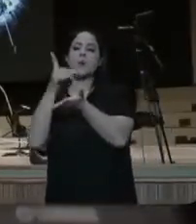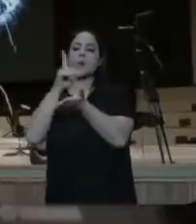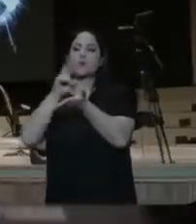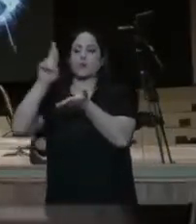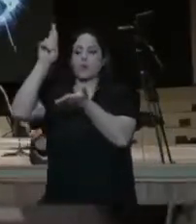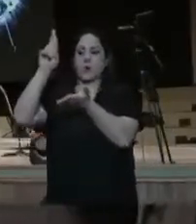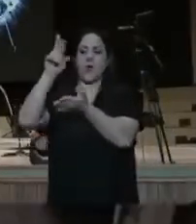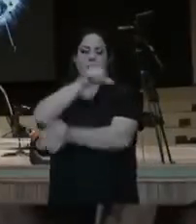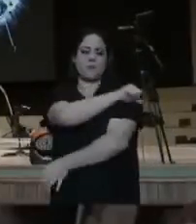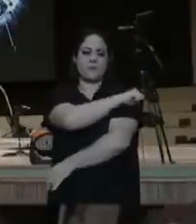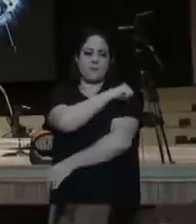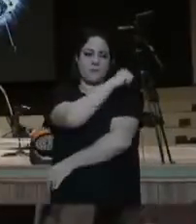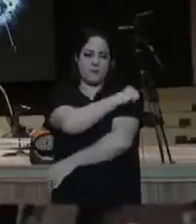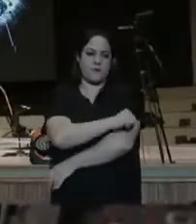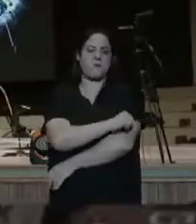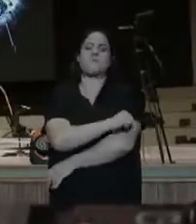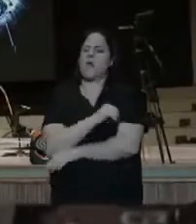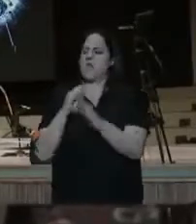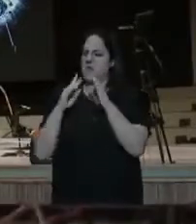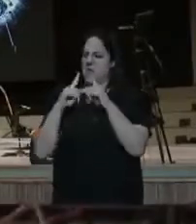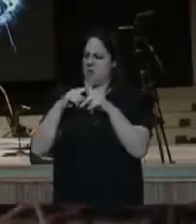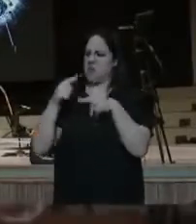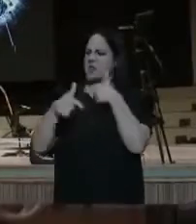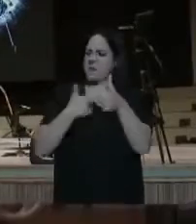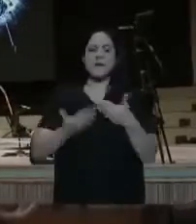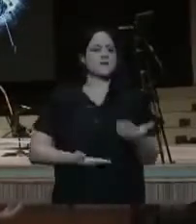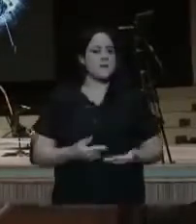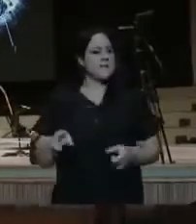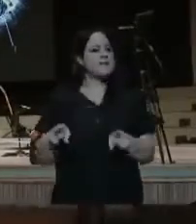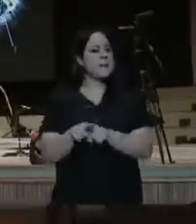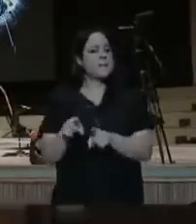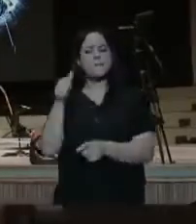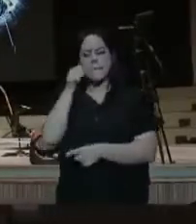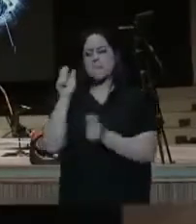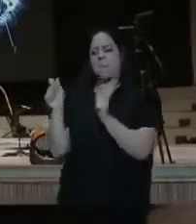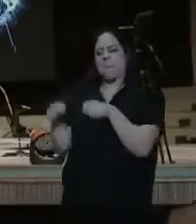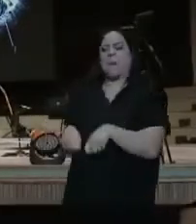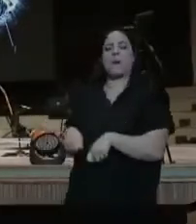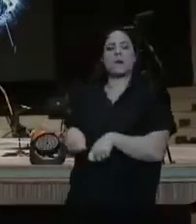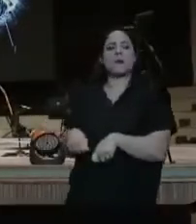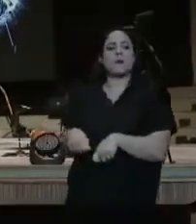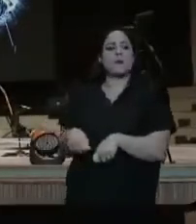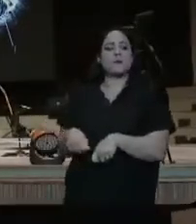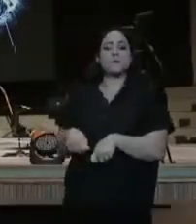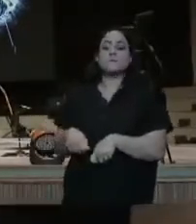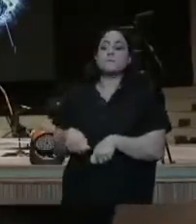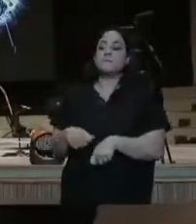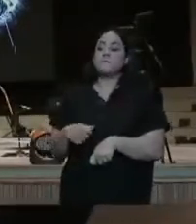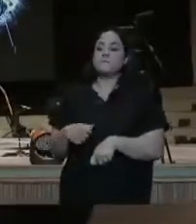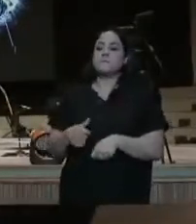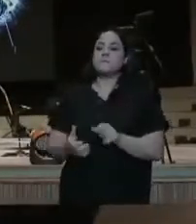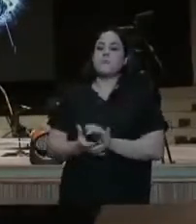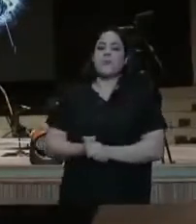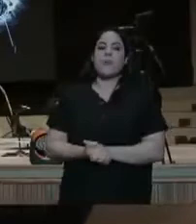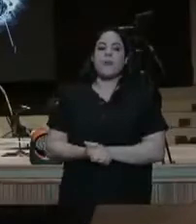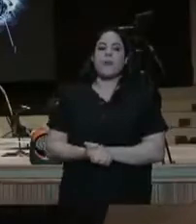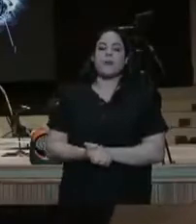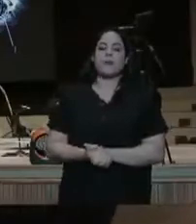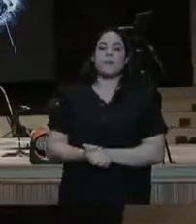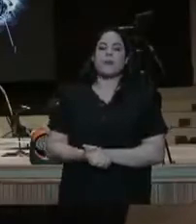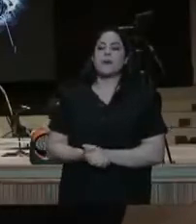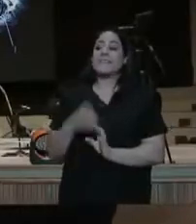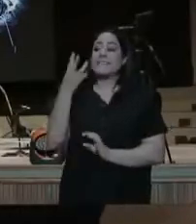concursado tá na igreja trabalhando também a menina muito capacitado e eles começaram foram tocado por deus